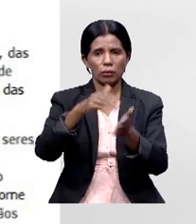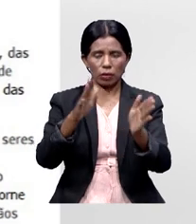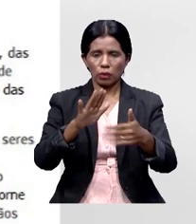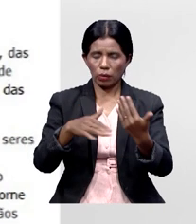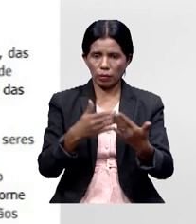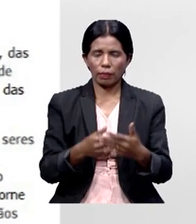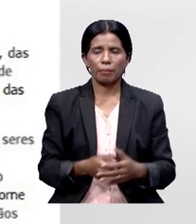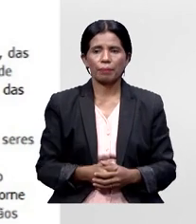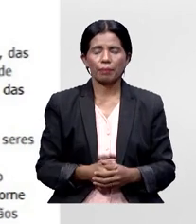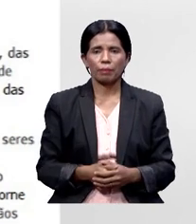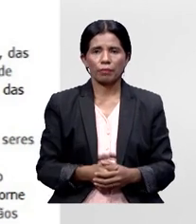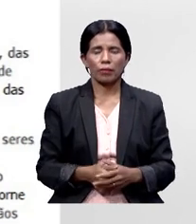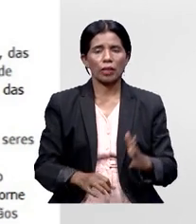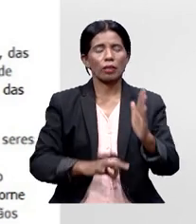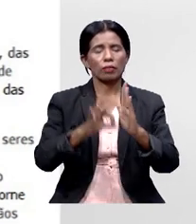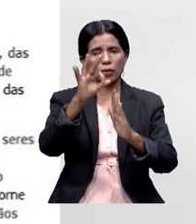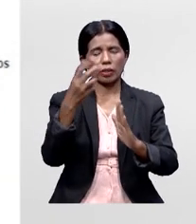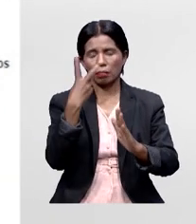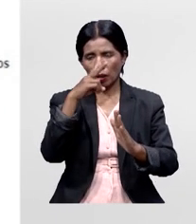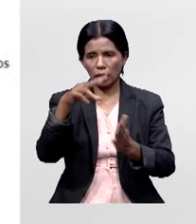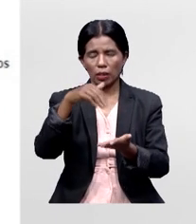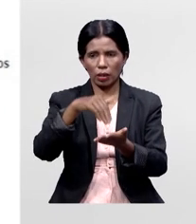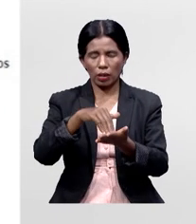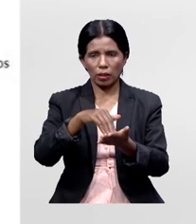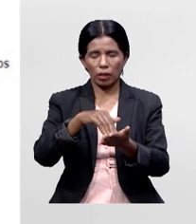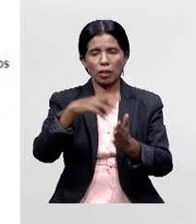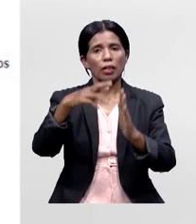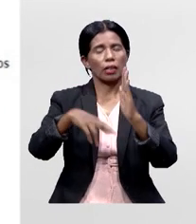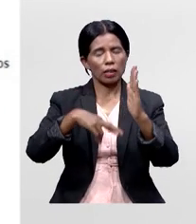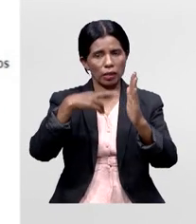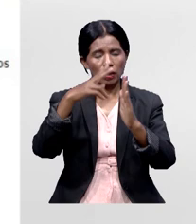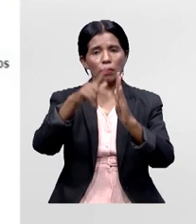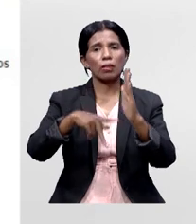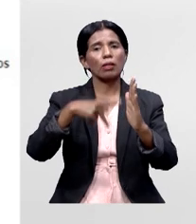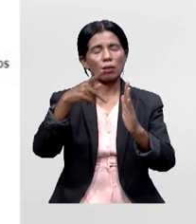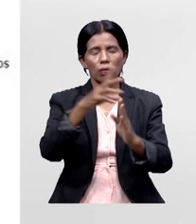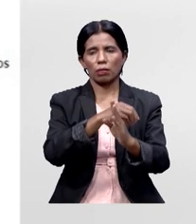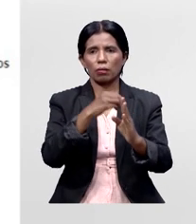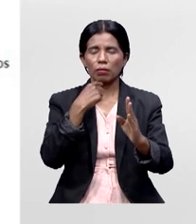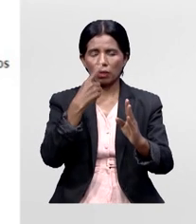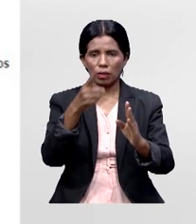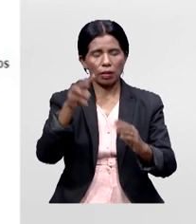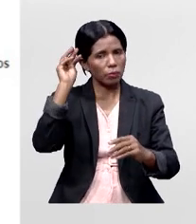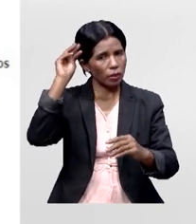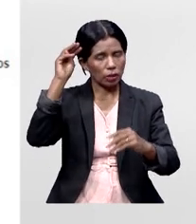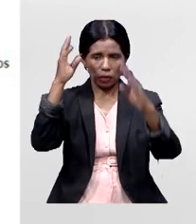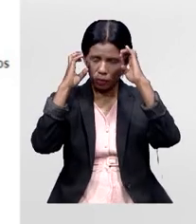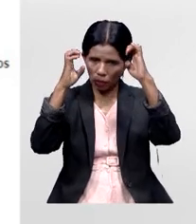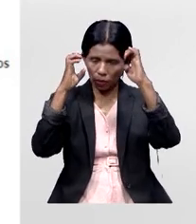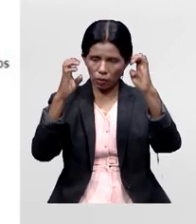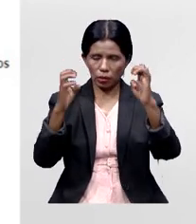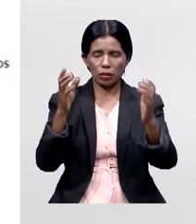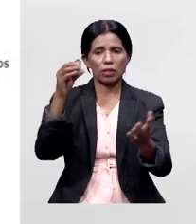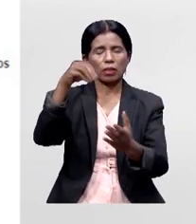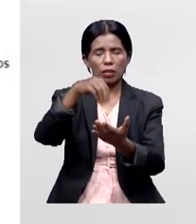minha fase, a revisão do currículo terceiro ciclo, e no nemos, Ministério da Educação, se retoma